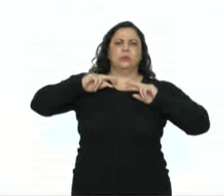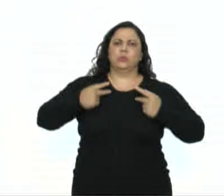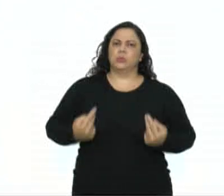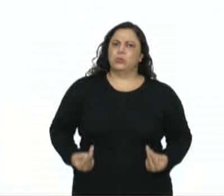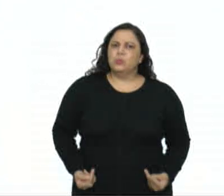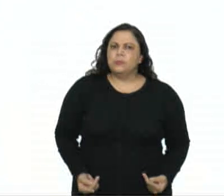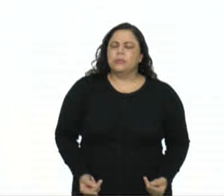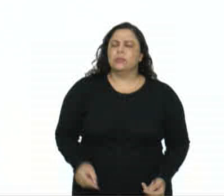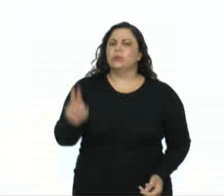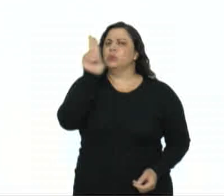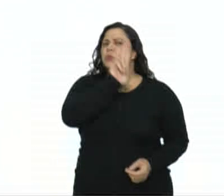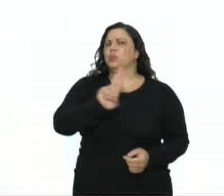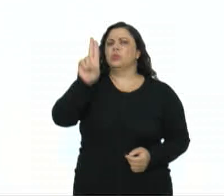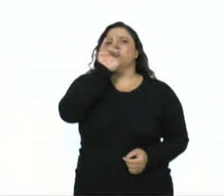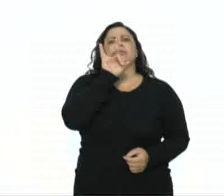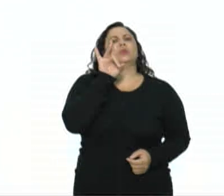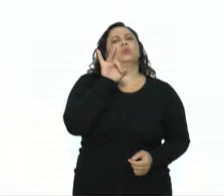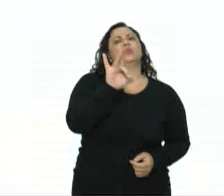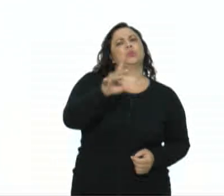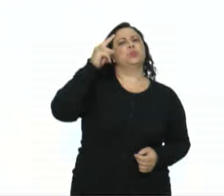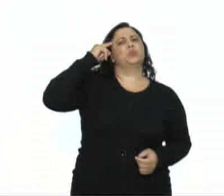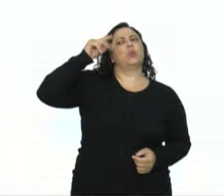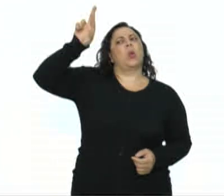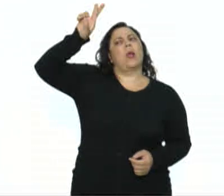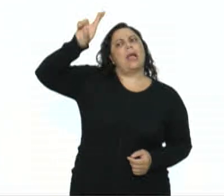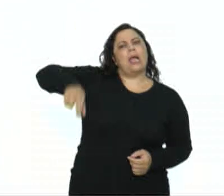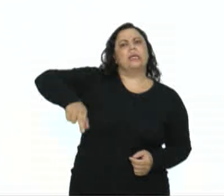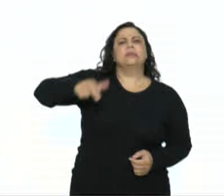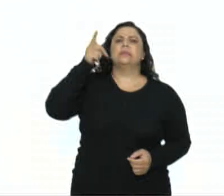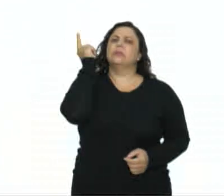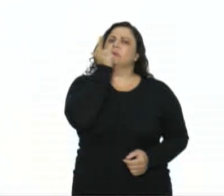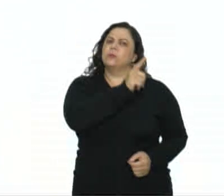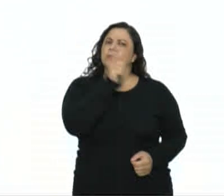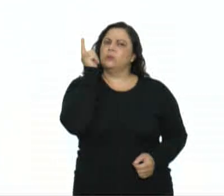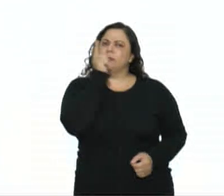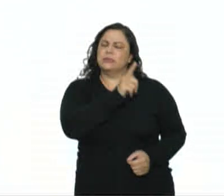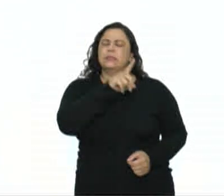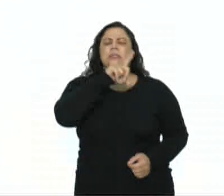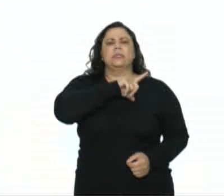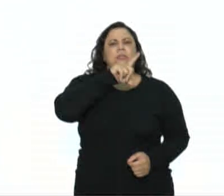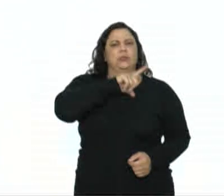seja, usando somente a razão, conseguiríamos chegar a uma verdade